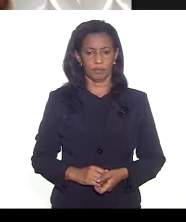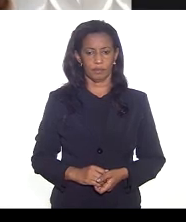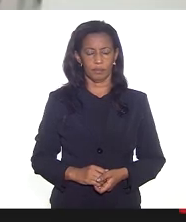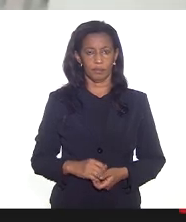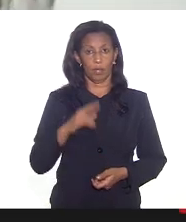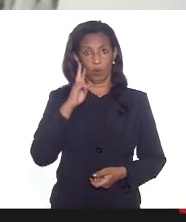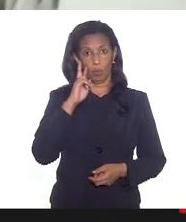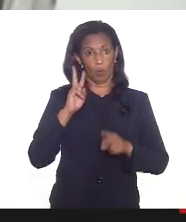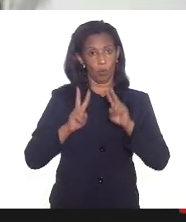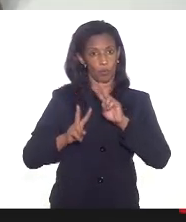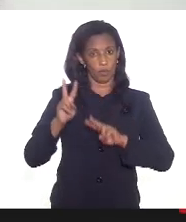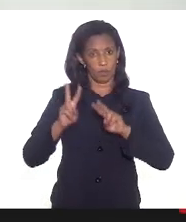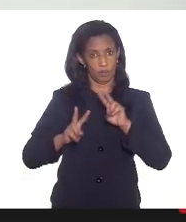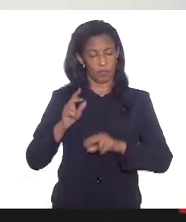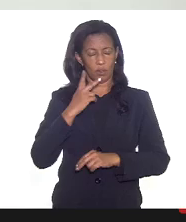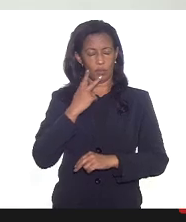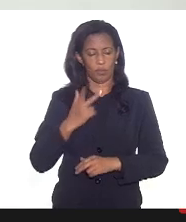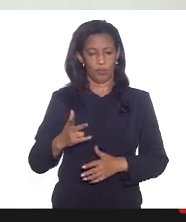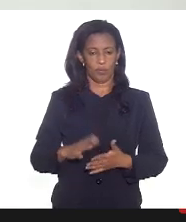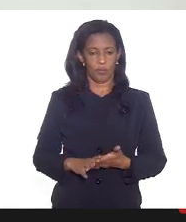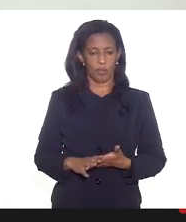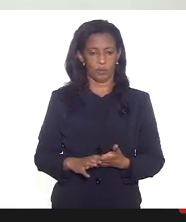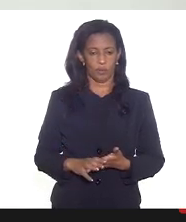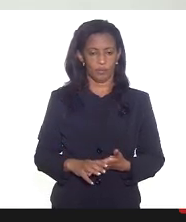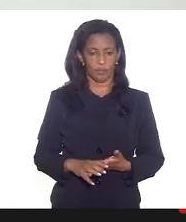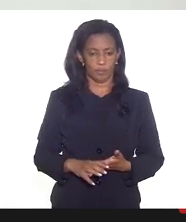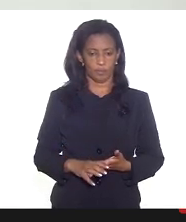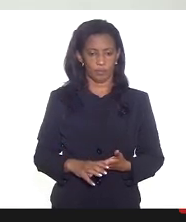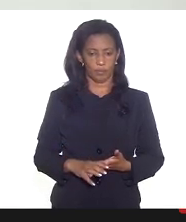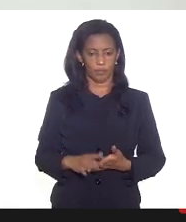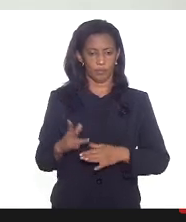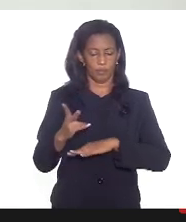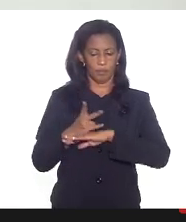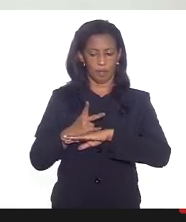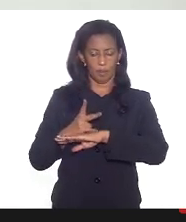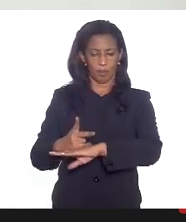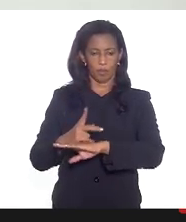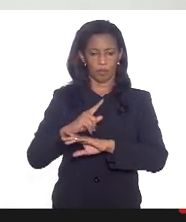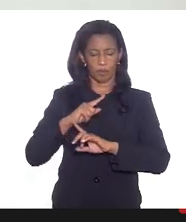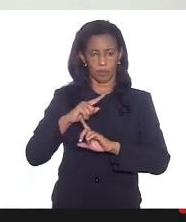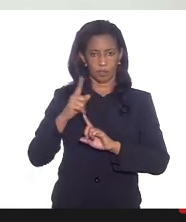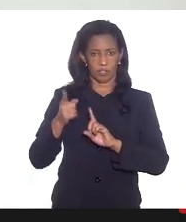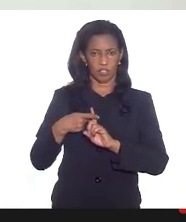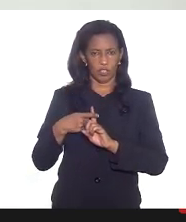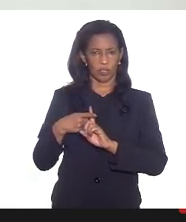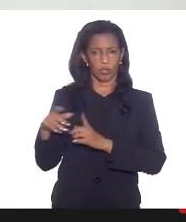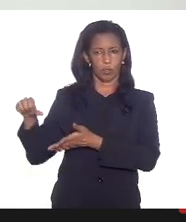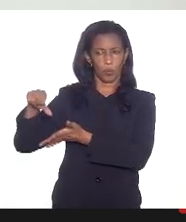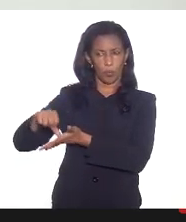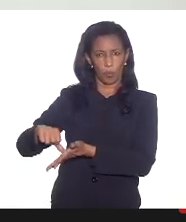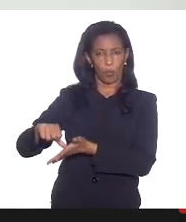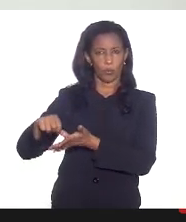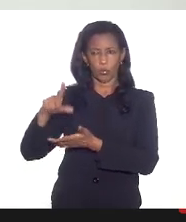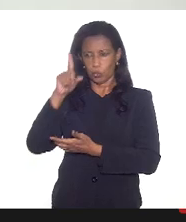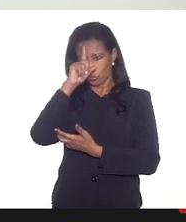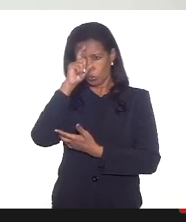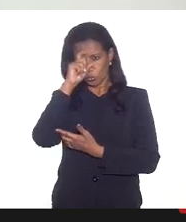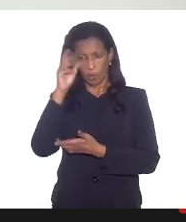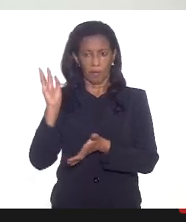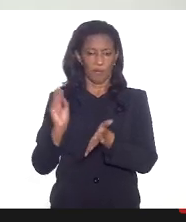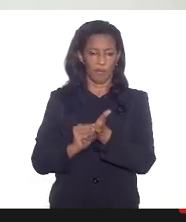observação foi falado né Muito pertinente né a procura da Gestante em diversas unidades e quando houve